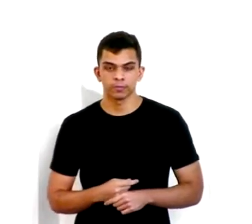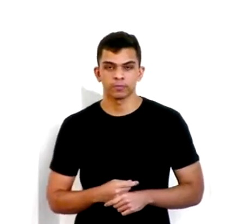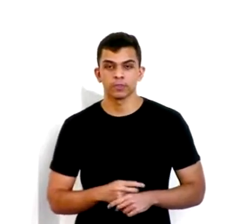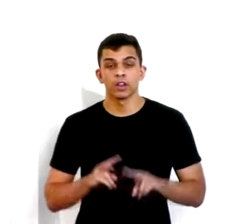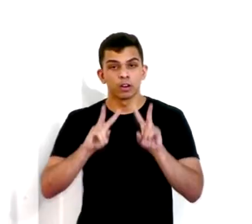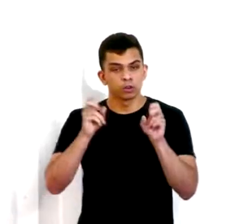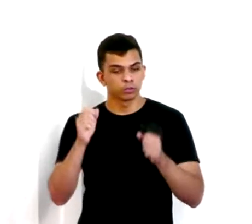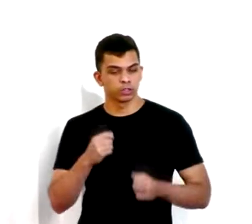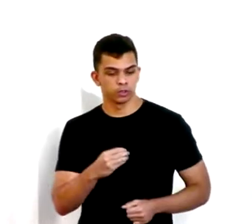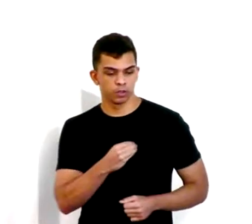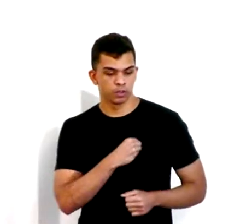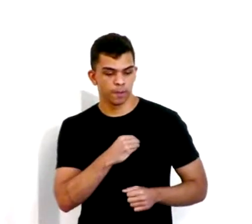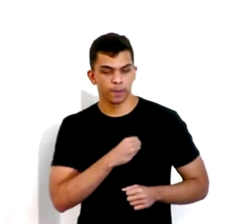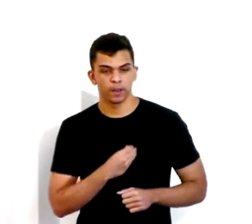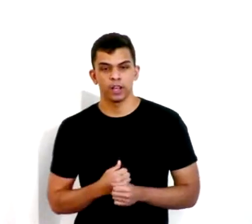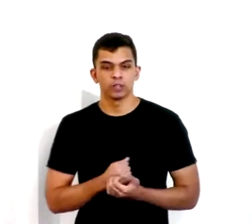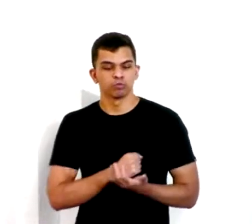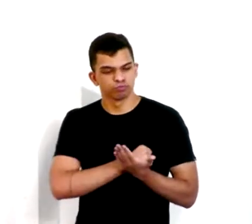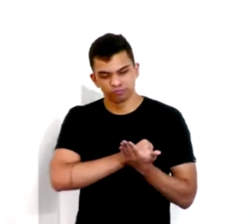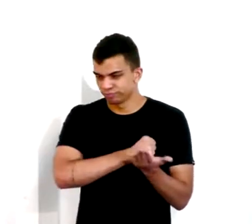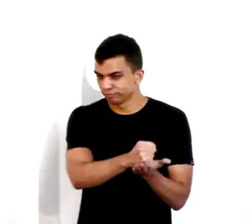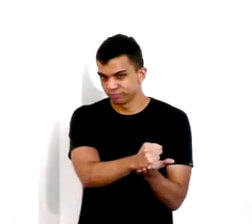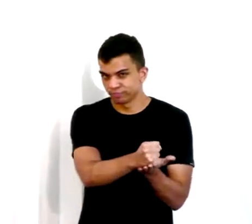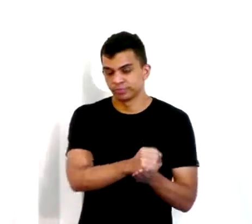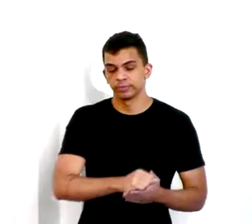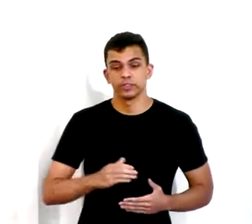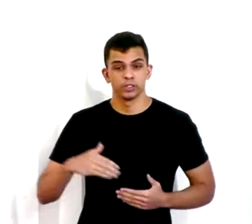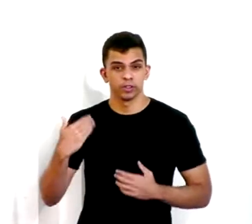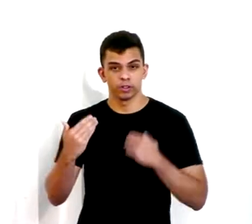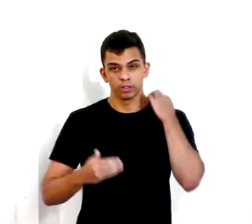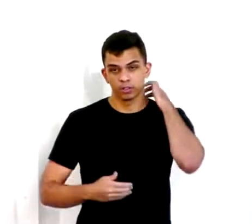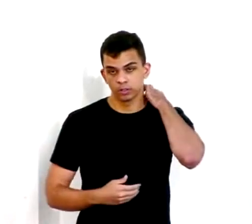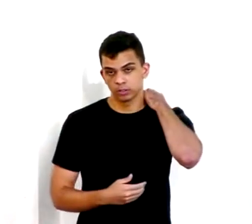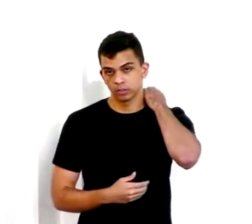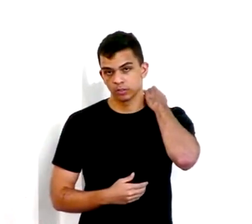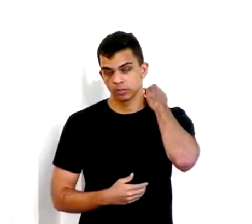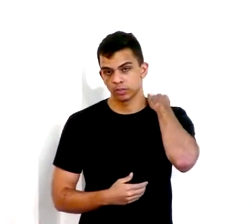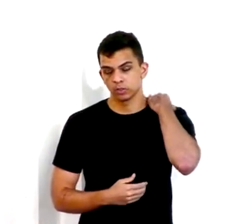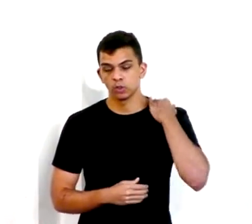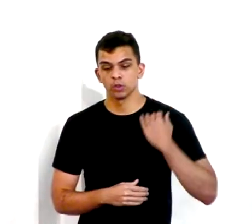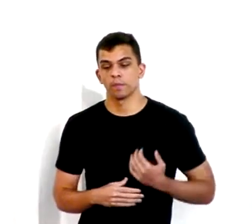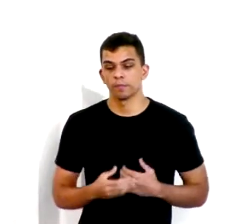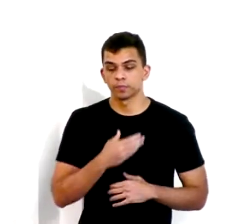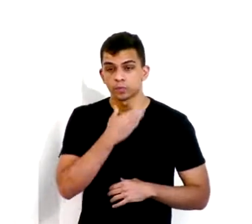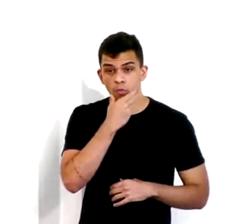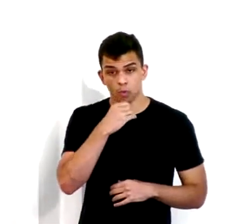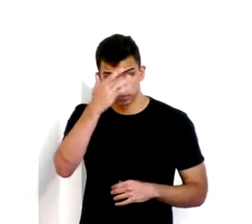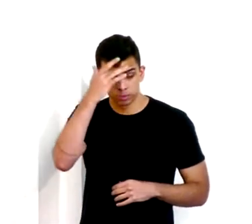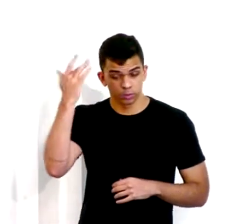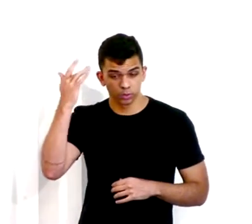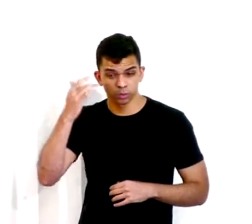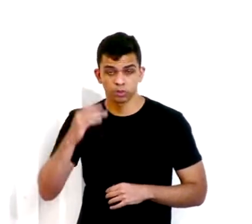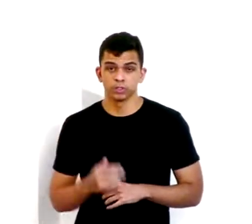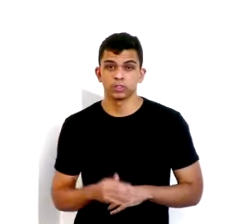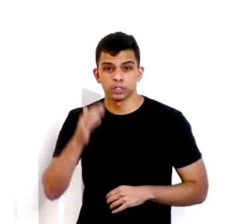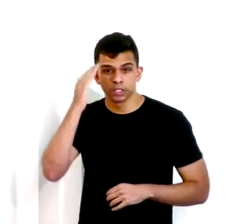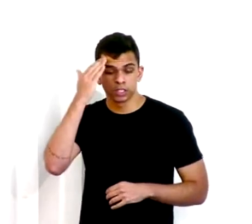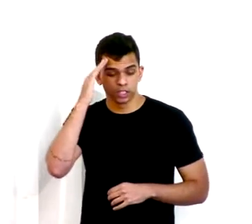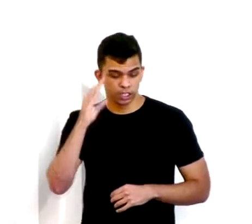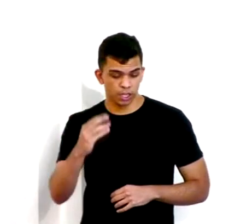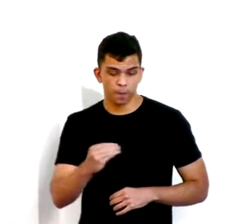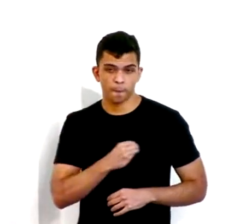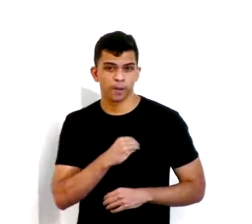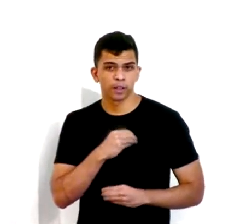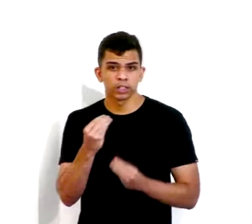dizimado. A partir de então, o homem passa a olhar para o pecado de uma outra forma. Filosofias